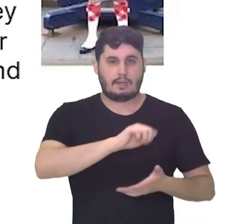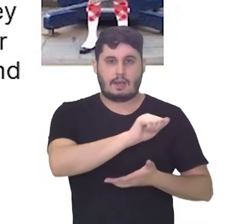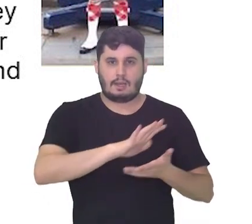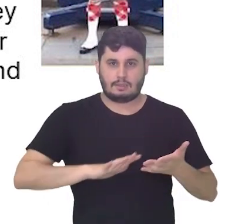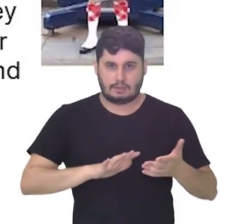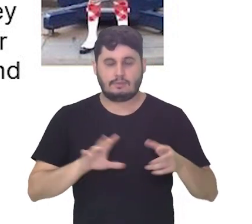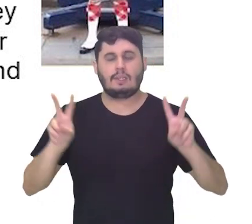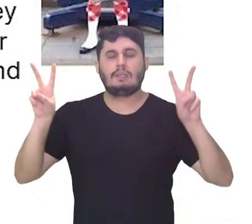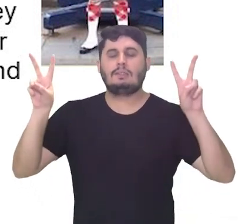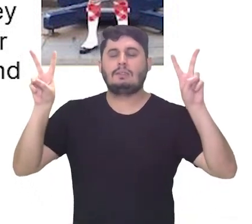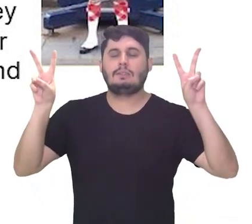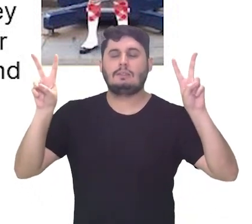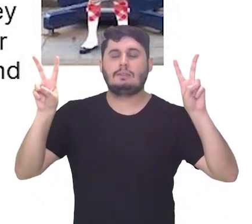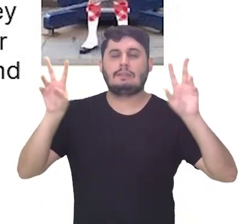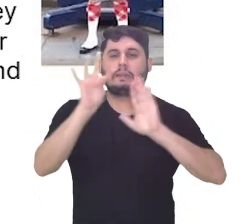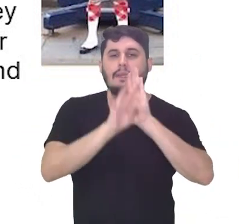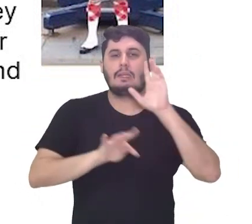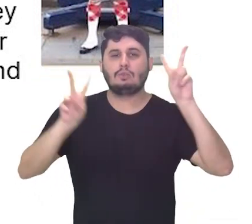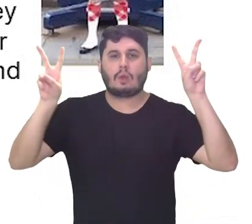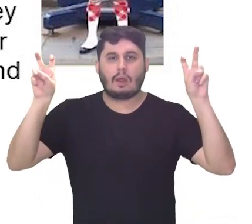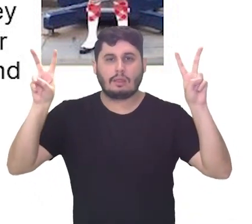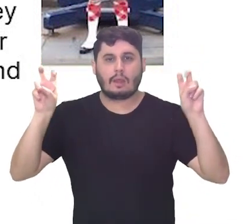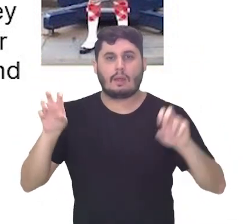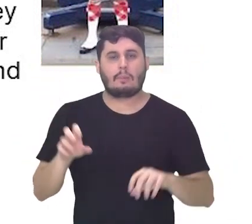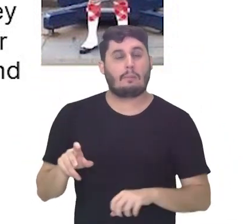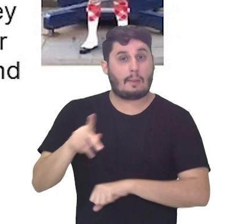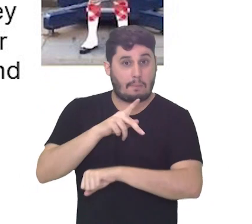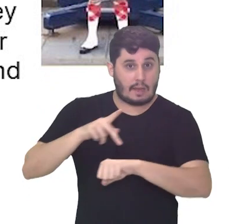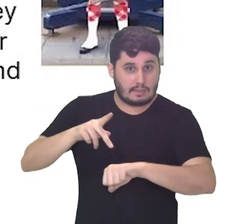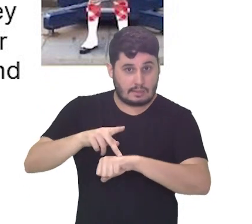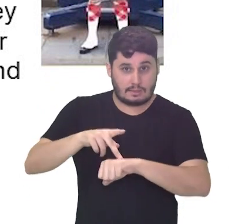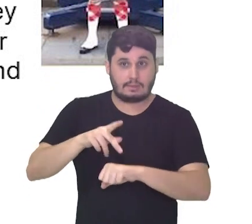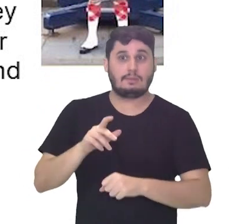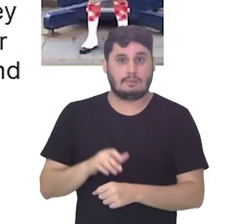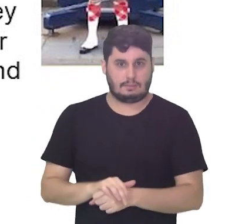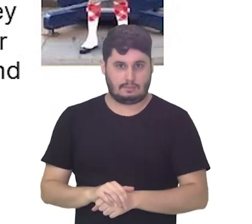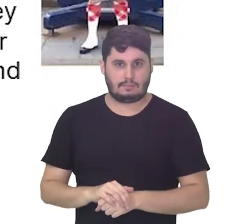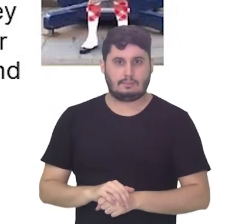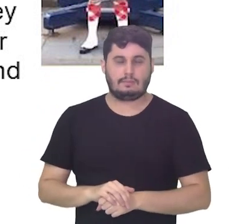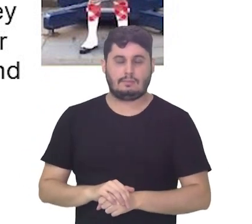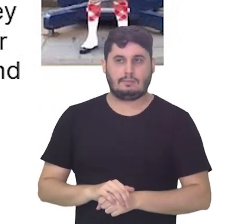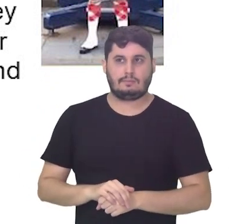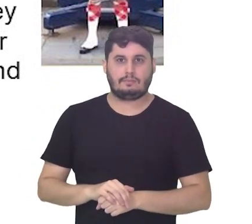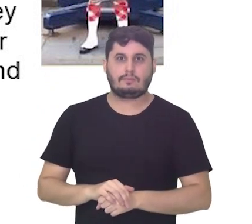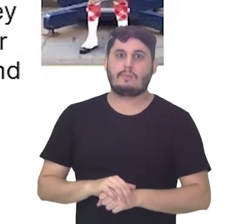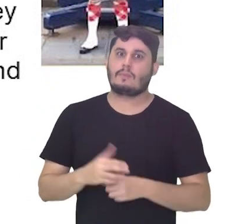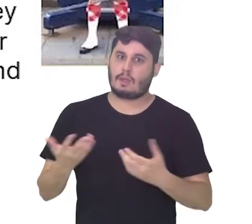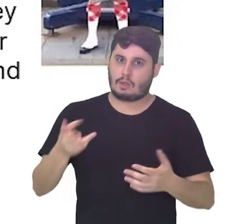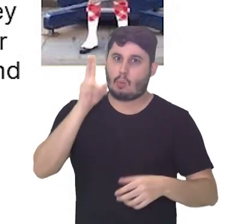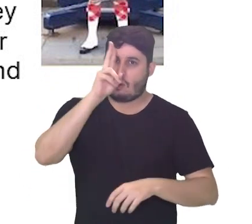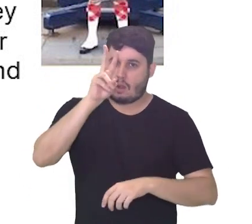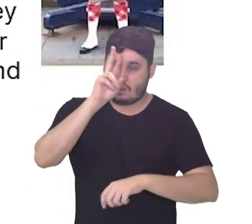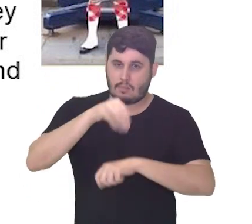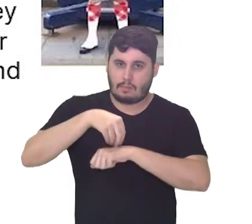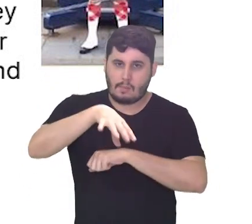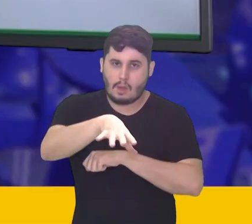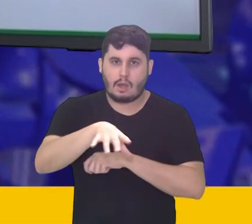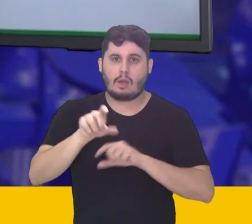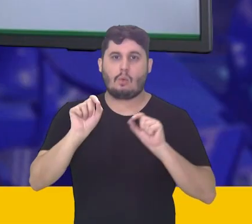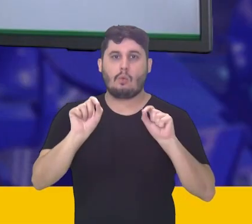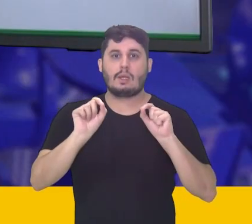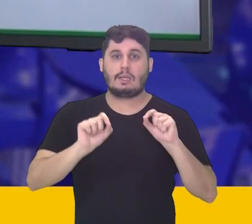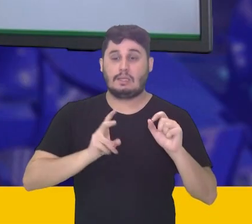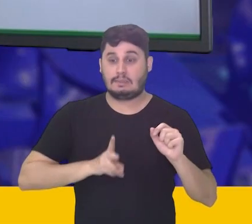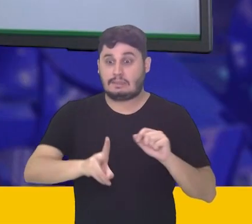Edimburgo, ok? E vamos fazer a compreensão desse texto. Lembrando a vocês, sempre que formos